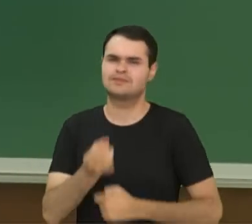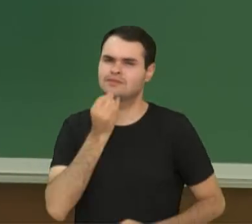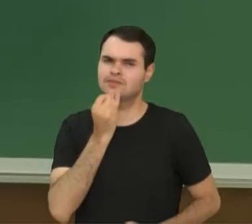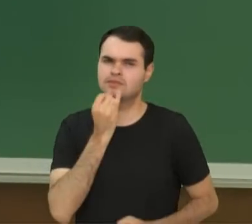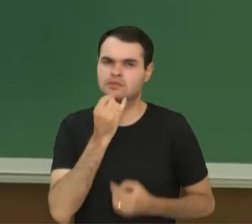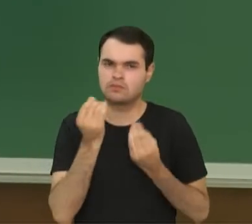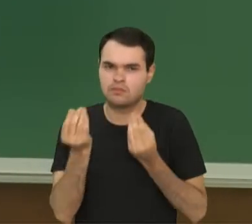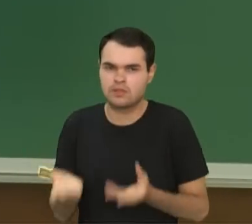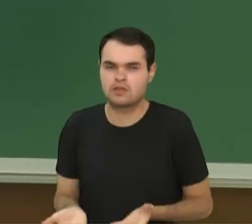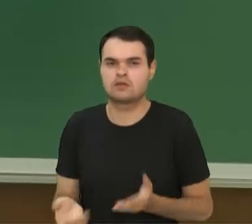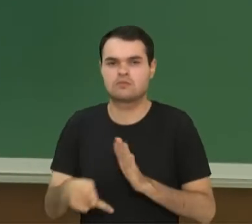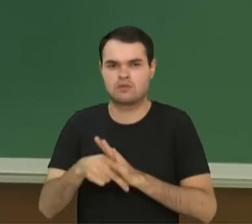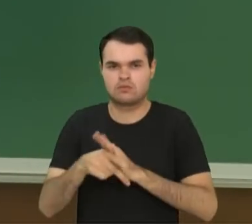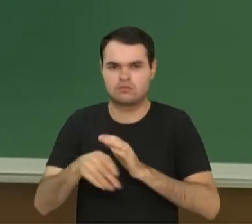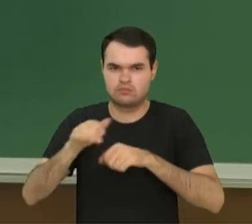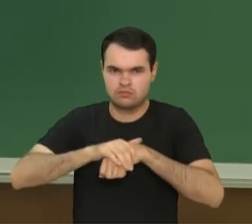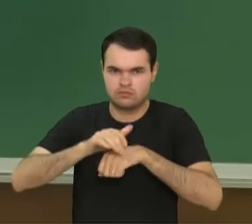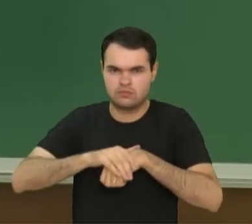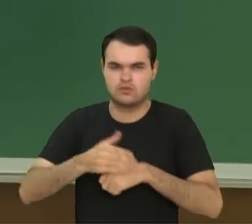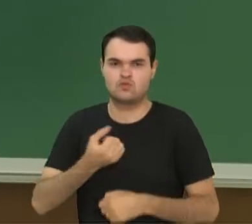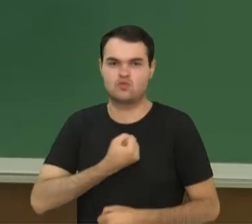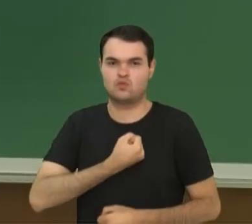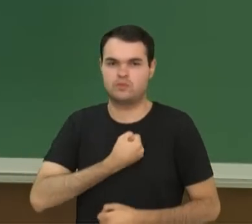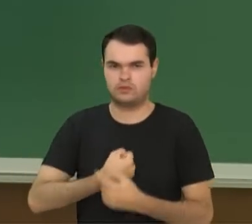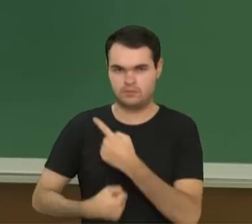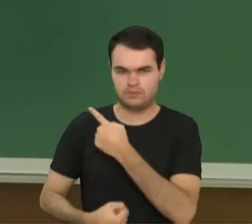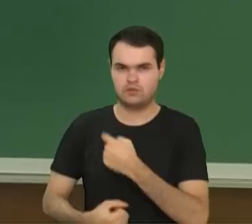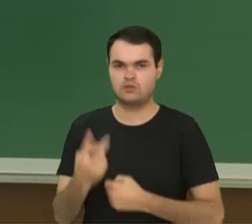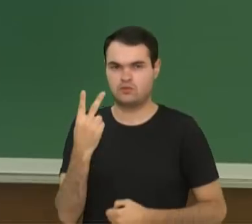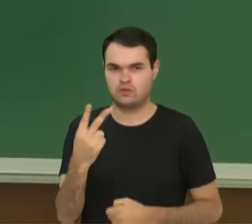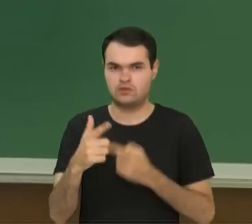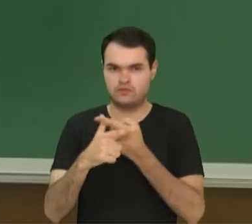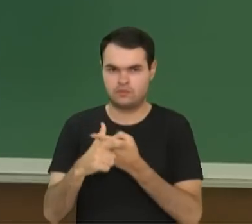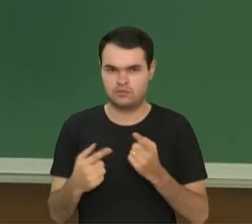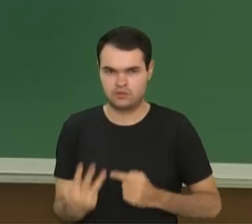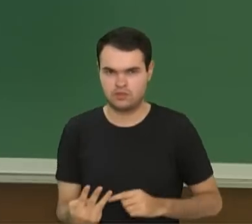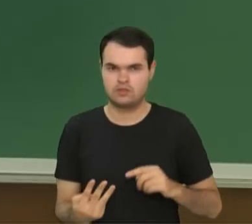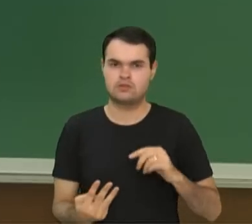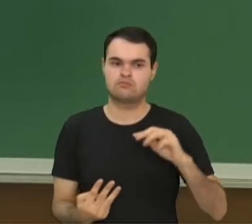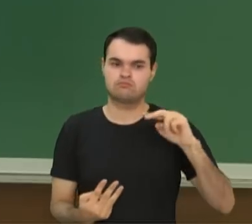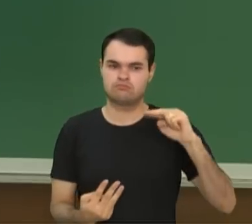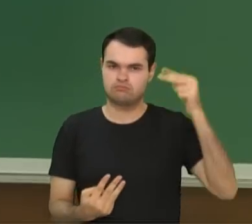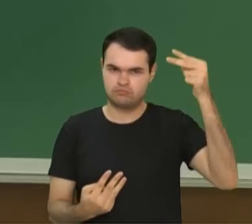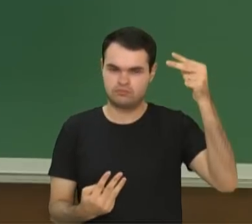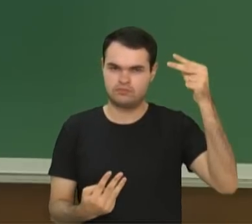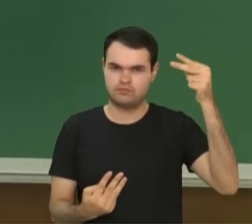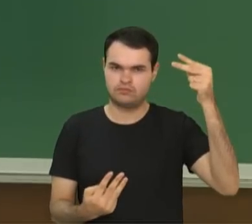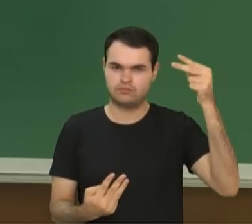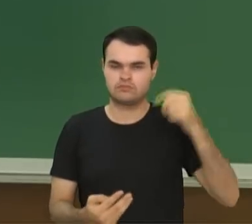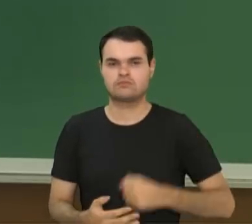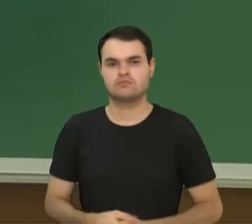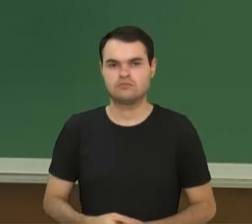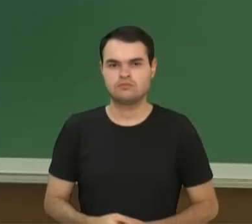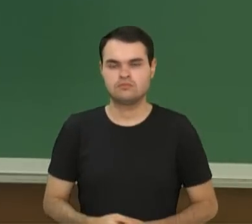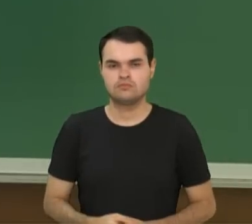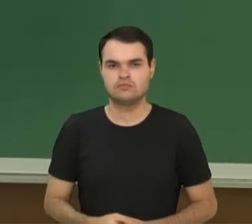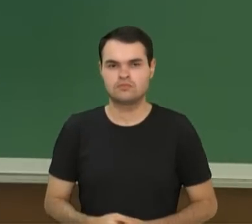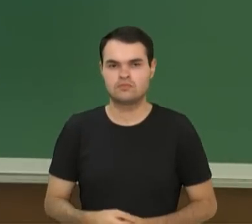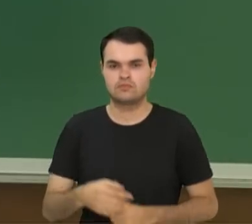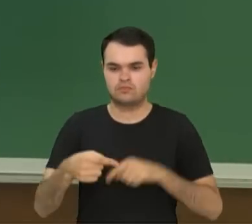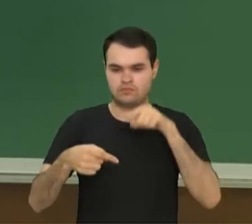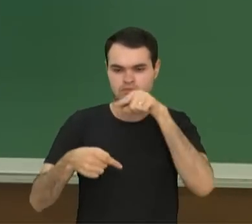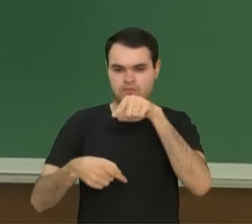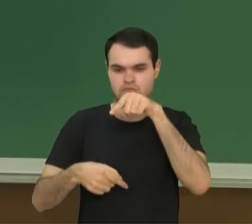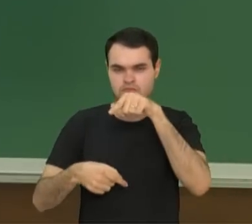exemplo aplicando essa propriedade, agora um exemplo numérico aqui, 2 dividido por 3 elevado ao quadrado, eu distribuo para o